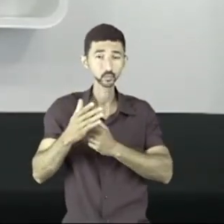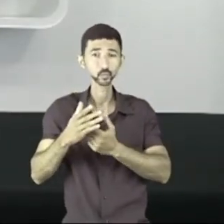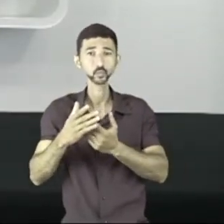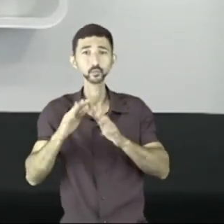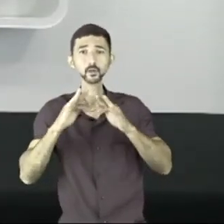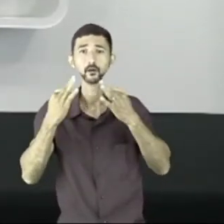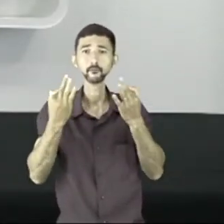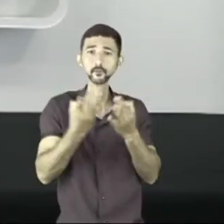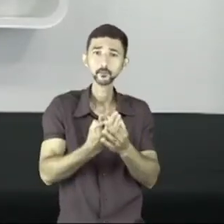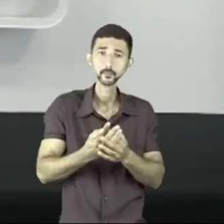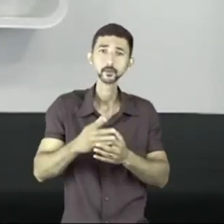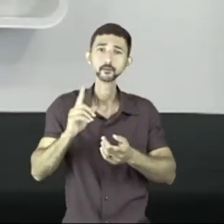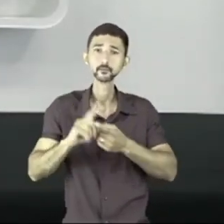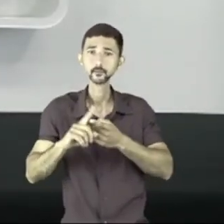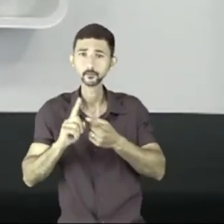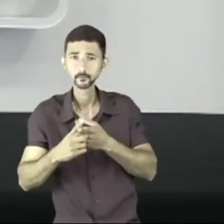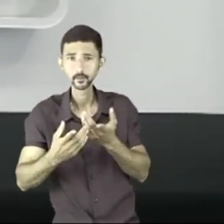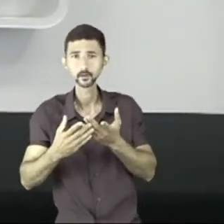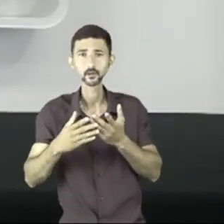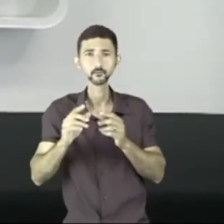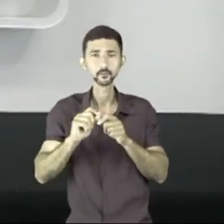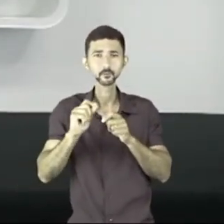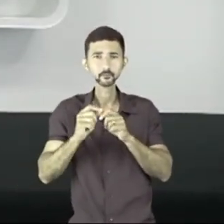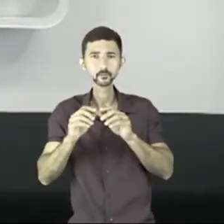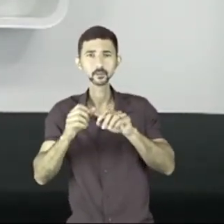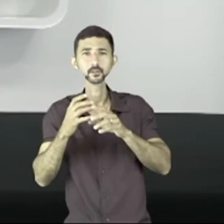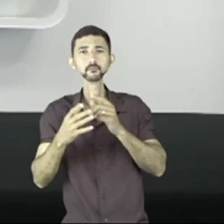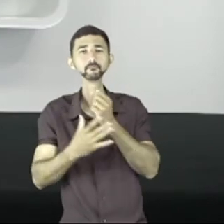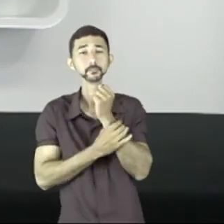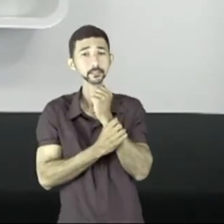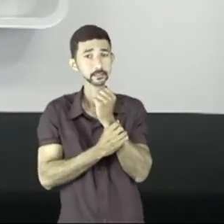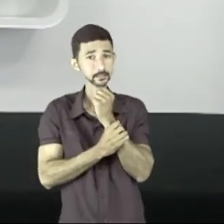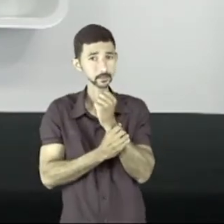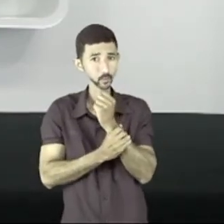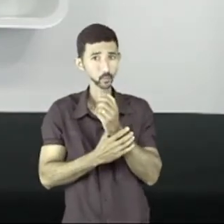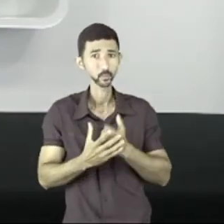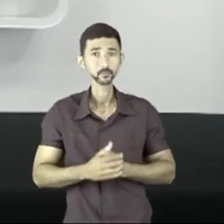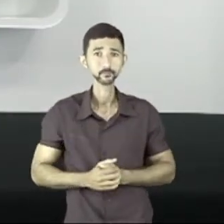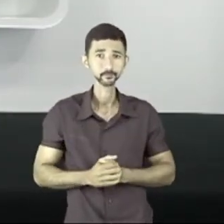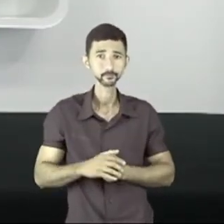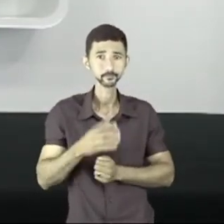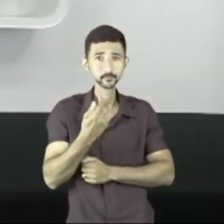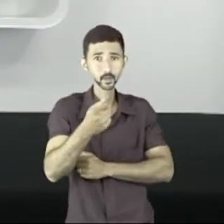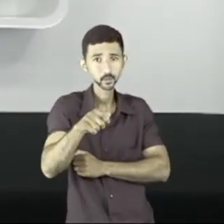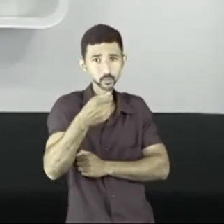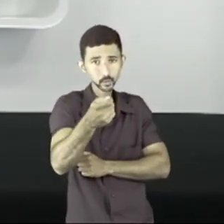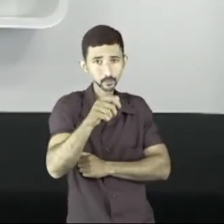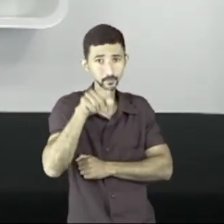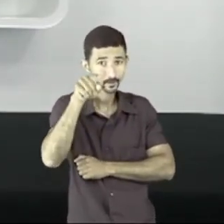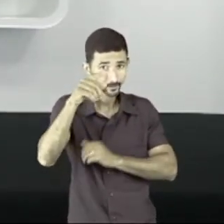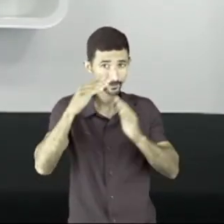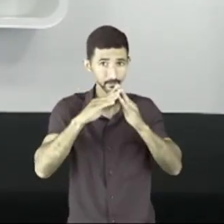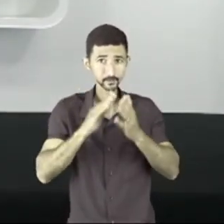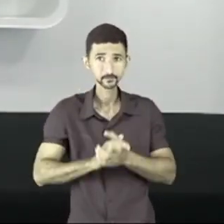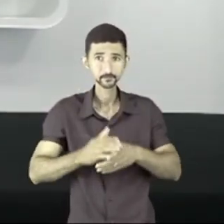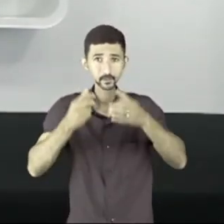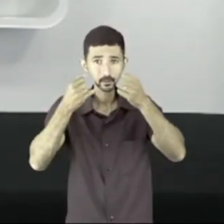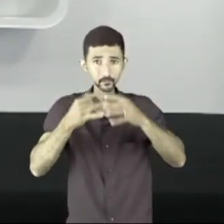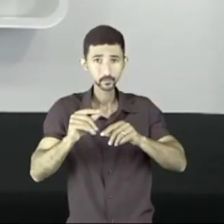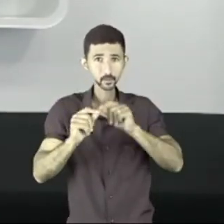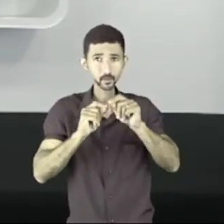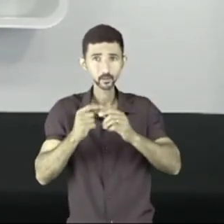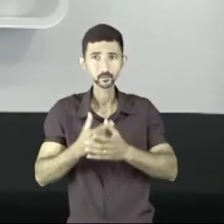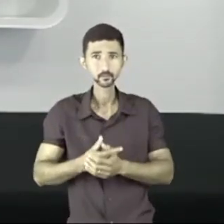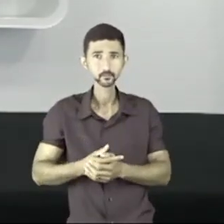seus familiares e fazer, logicamente, de uma forma segura, tá, a esgrima na sua casa. Eu vou explicar como